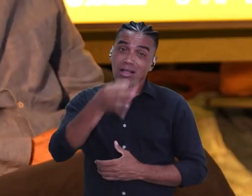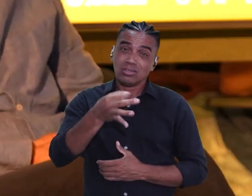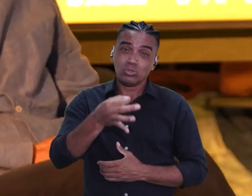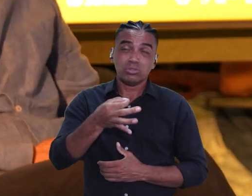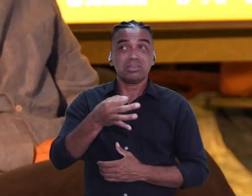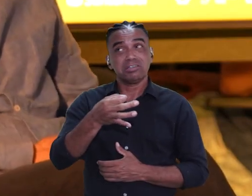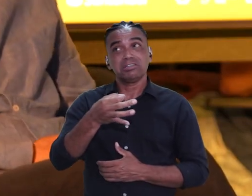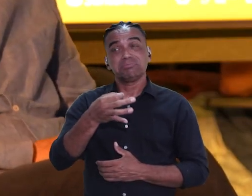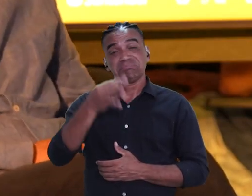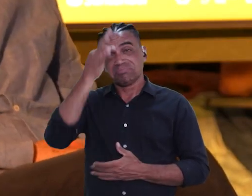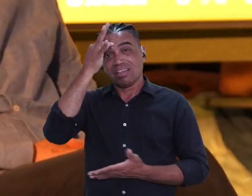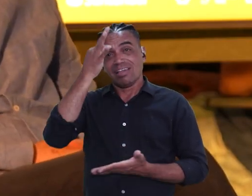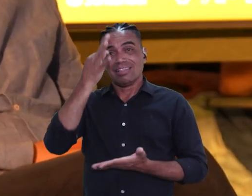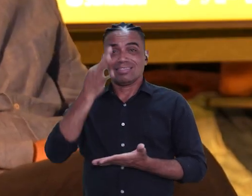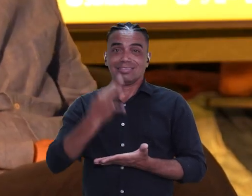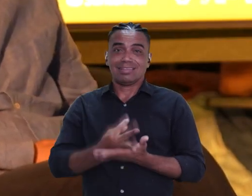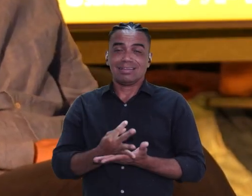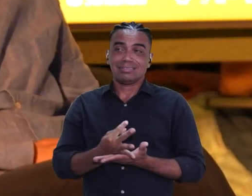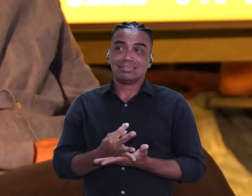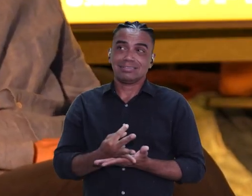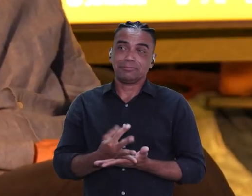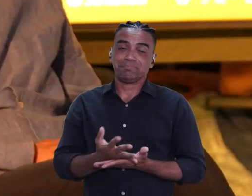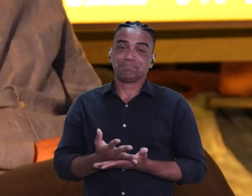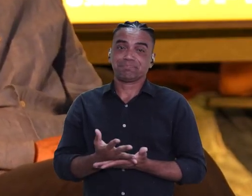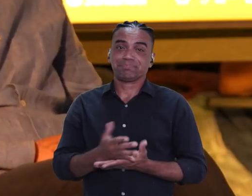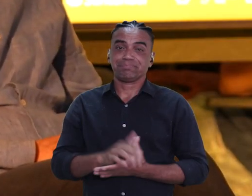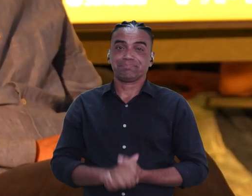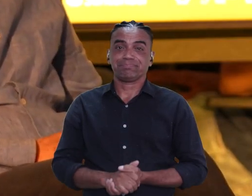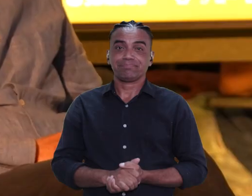que pese a